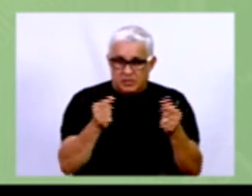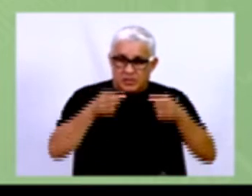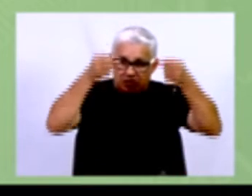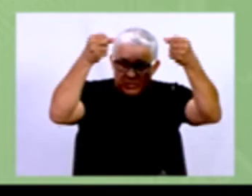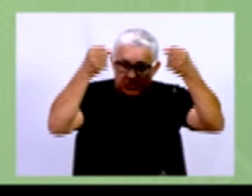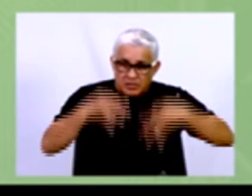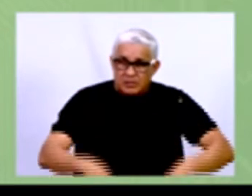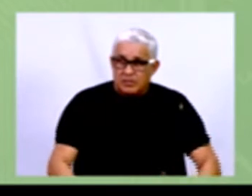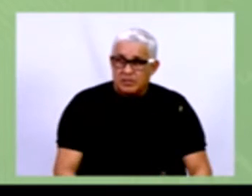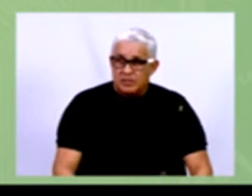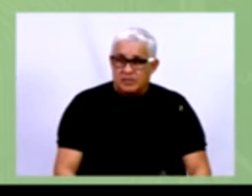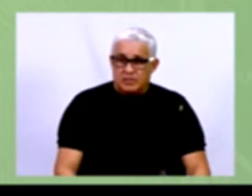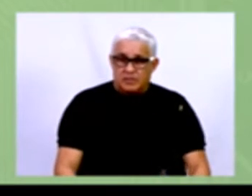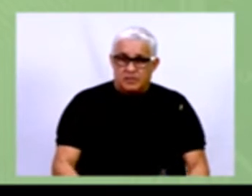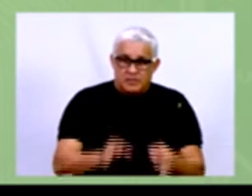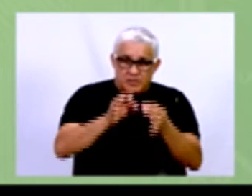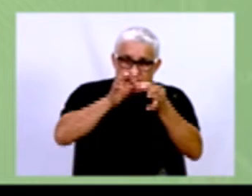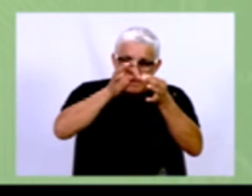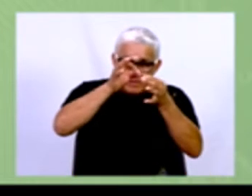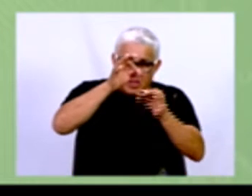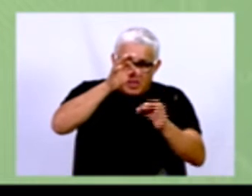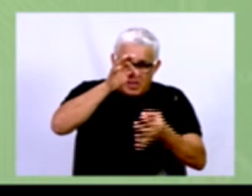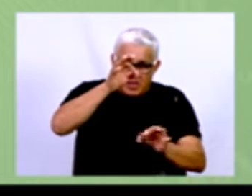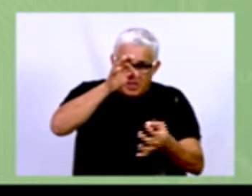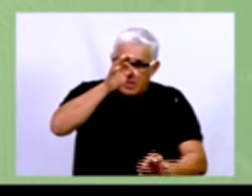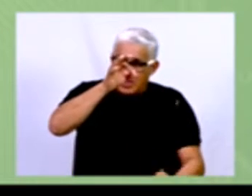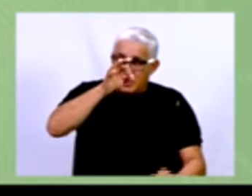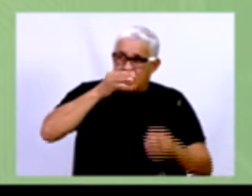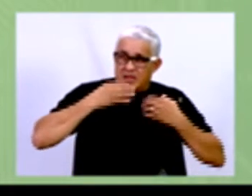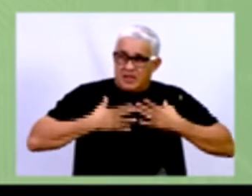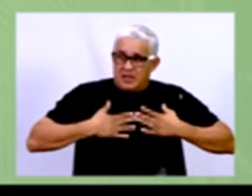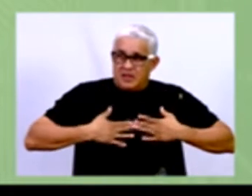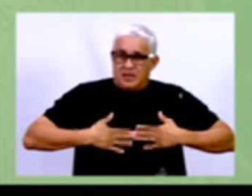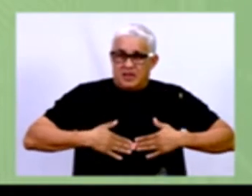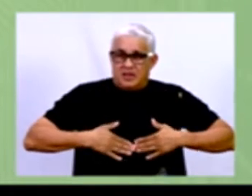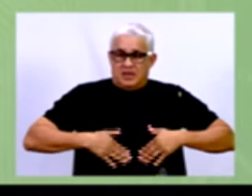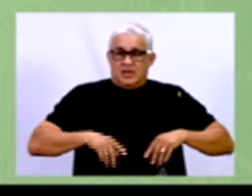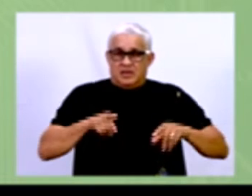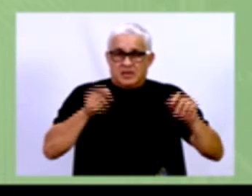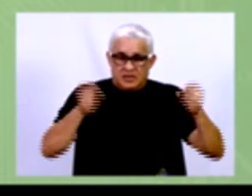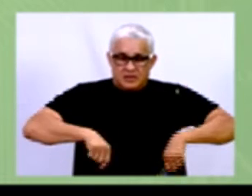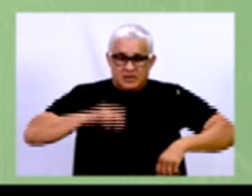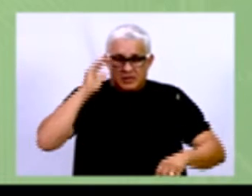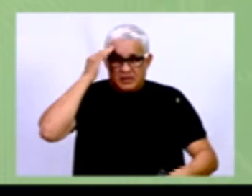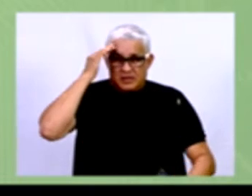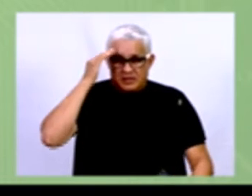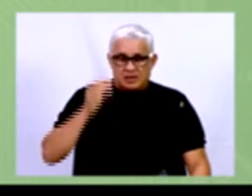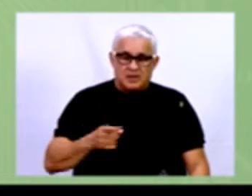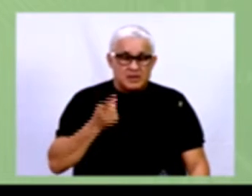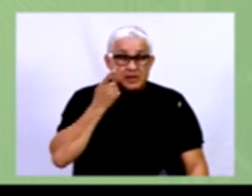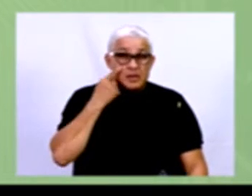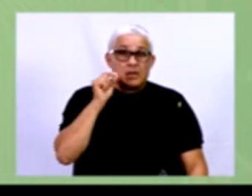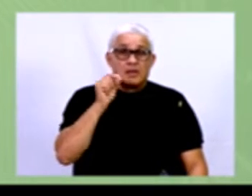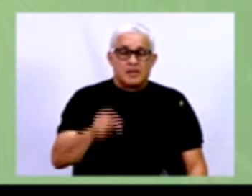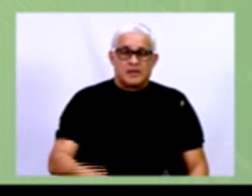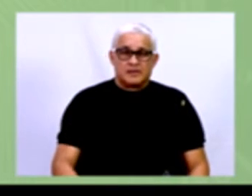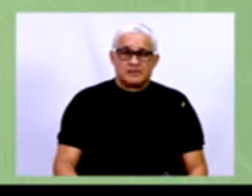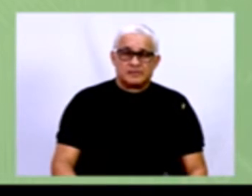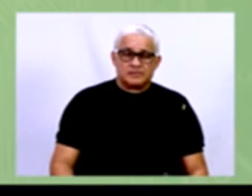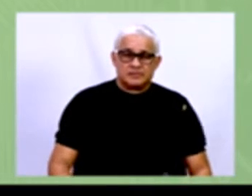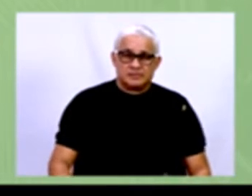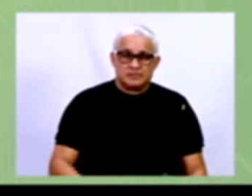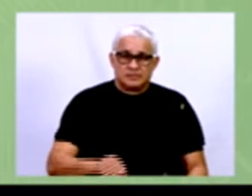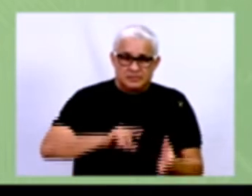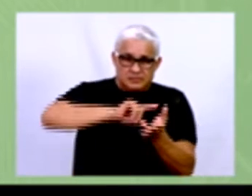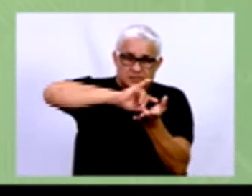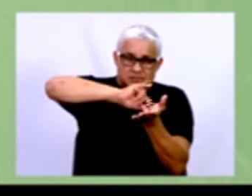fluxo bem calmamente, bem detalhadamente, para que você o compreenda. Veja que então o